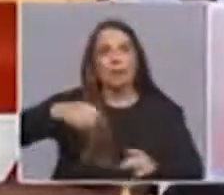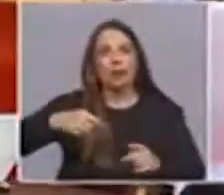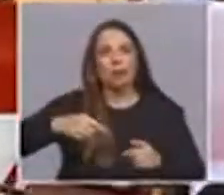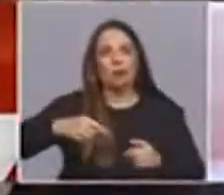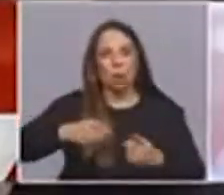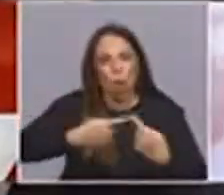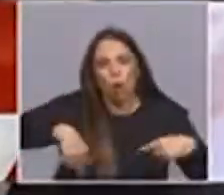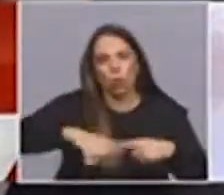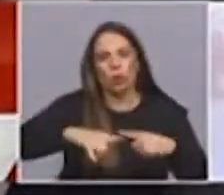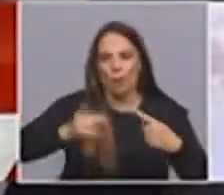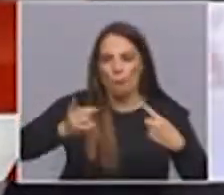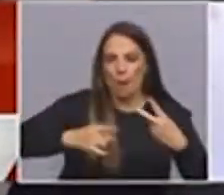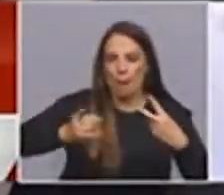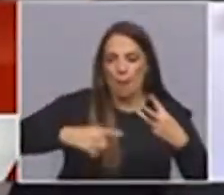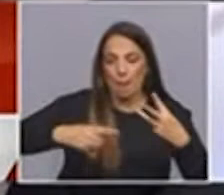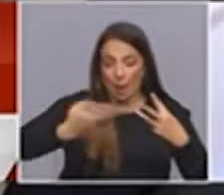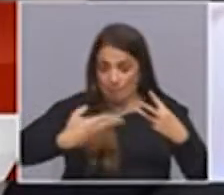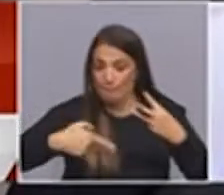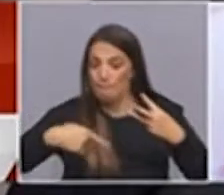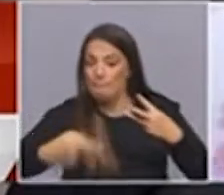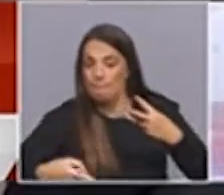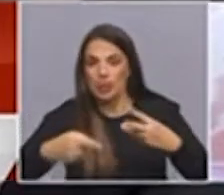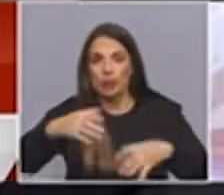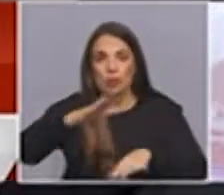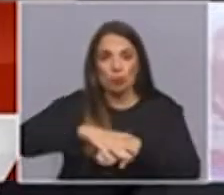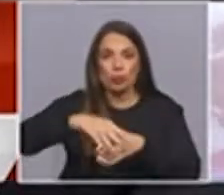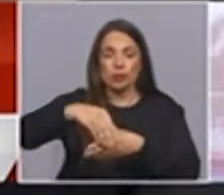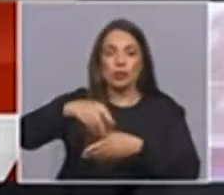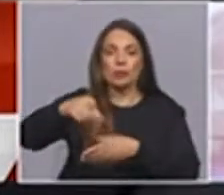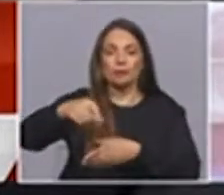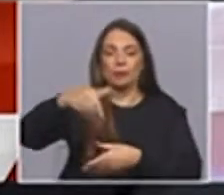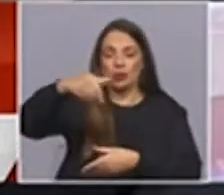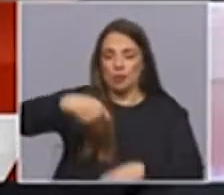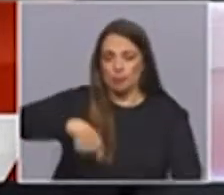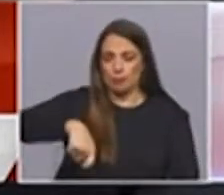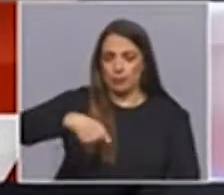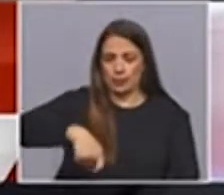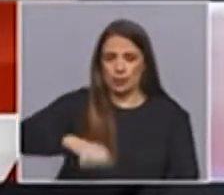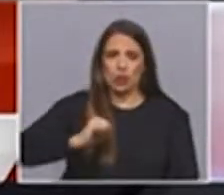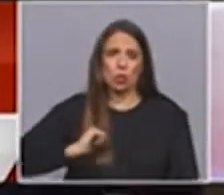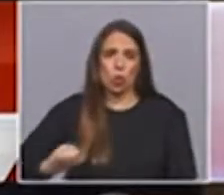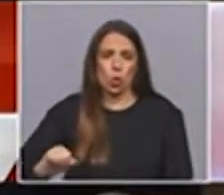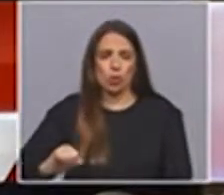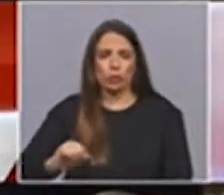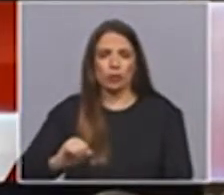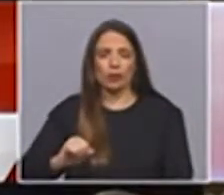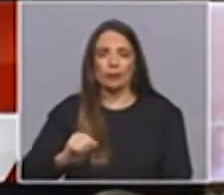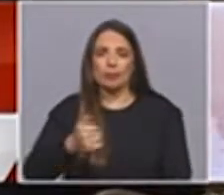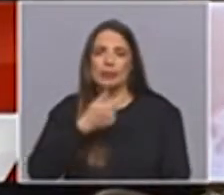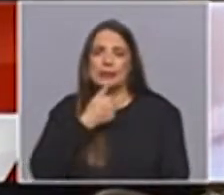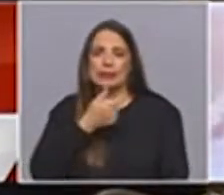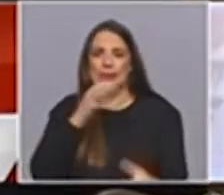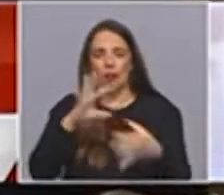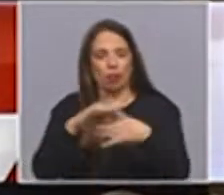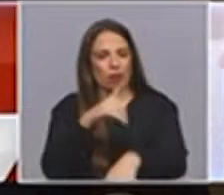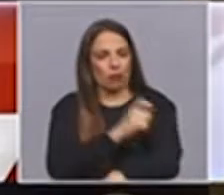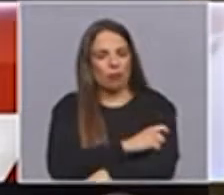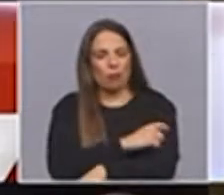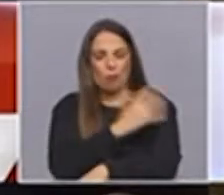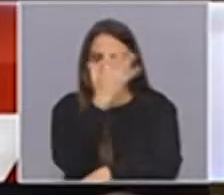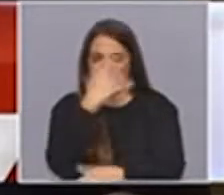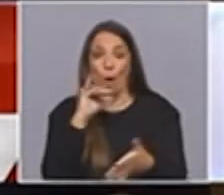semana. O veto do Presidente da República à lei da eutanásia é um dos temas a ser discutido. A direita